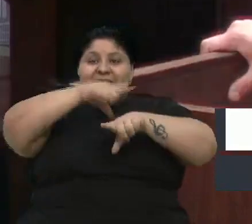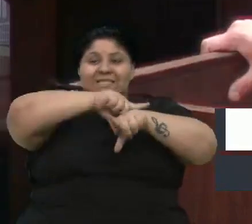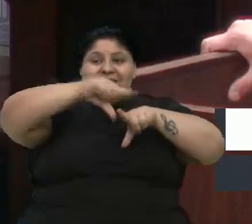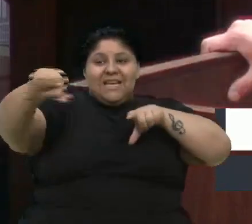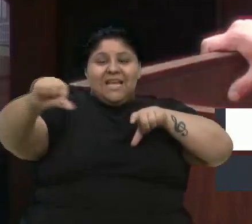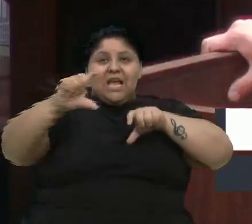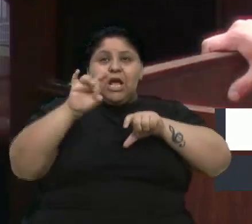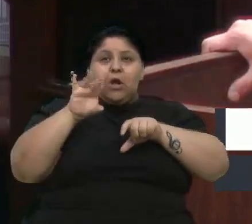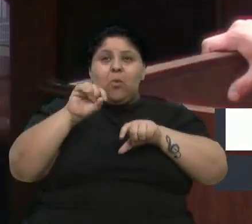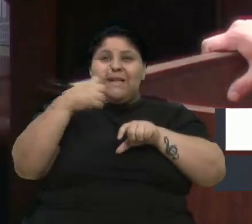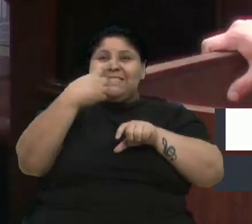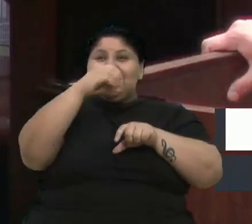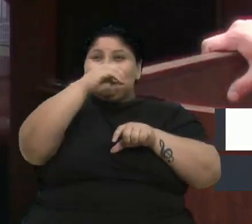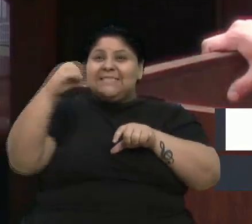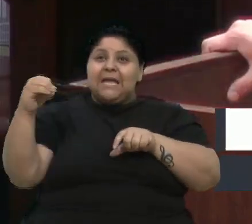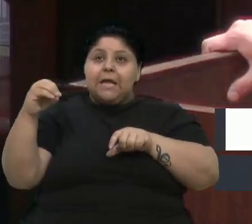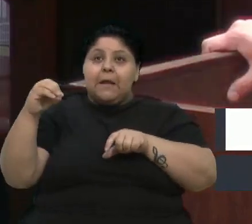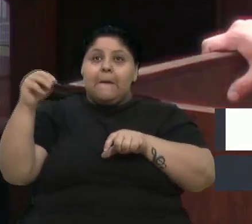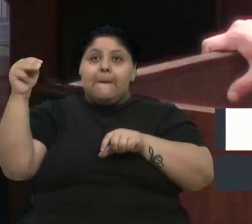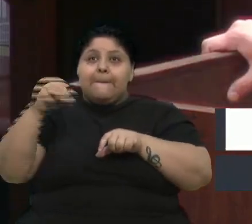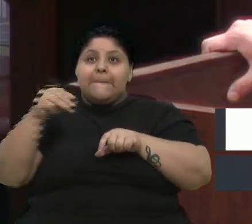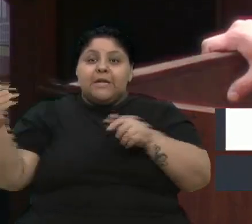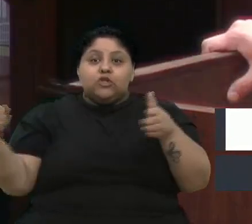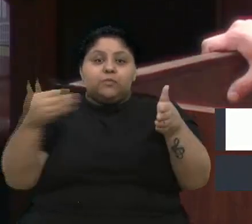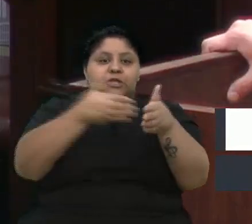para chegar a um banheiro.